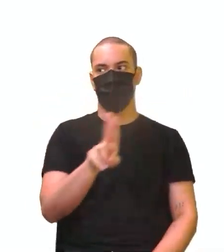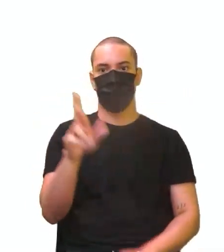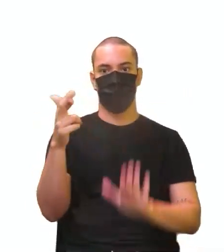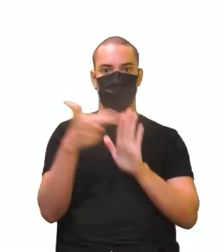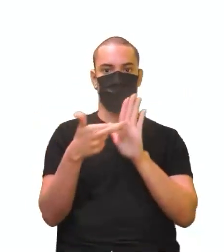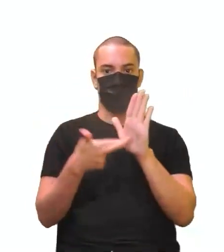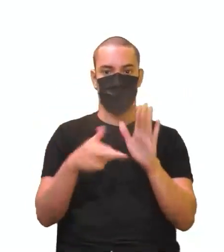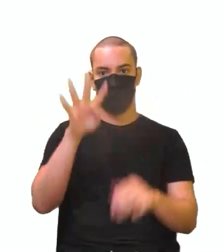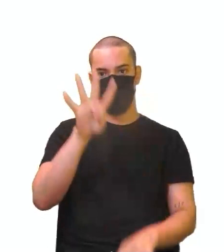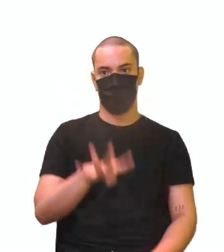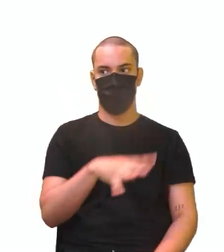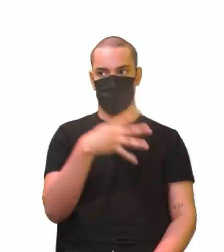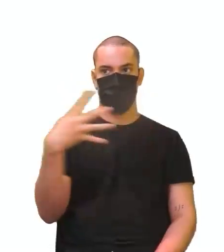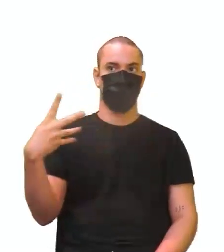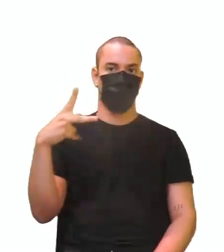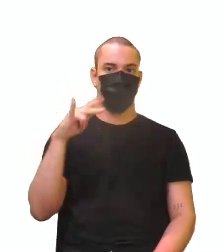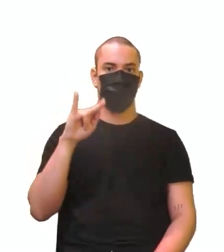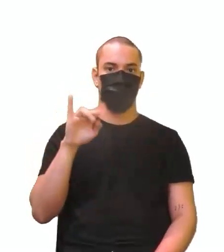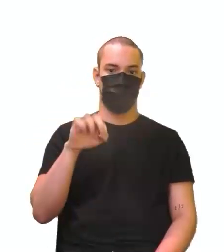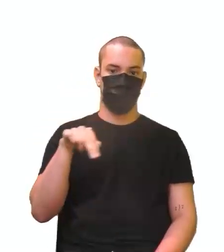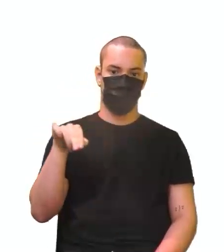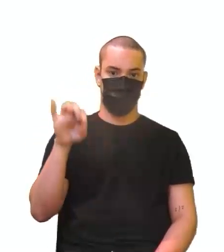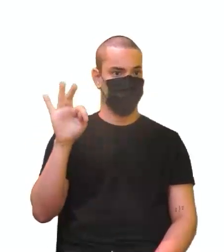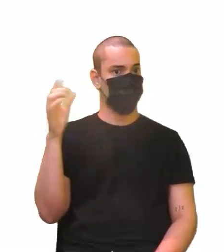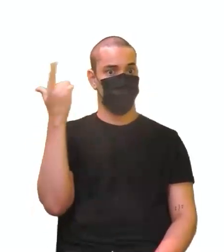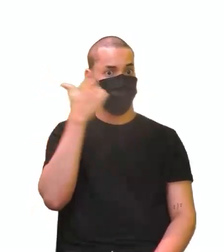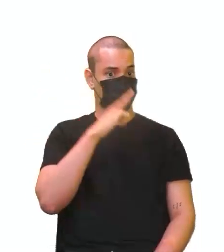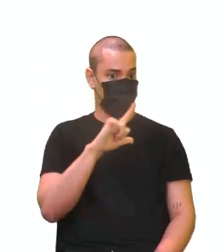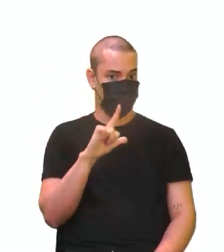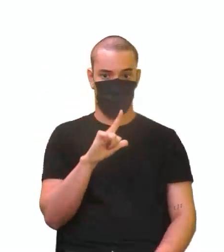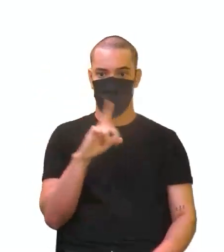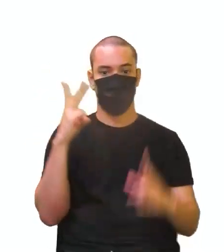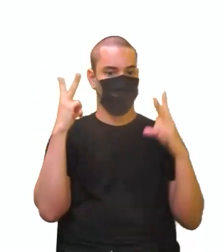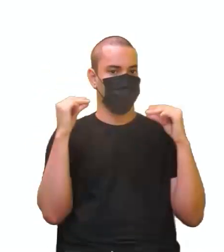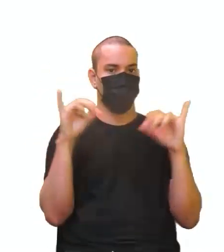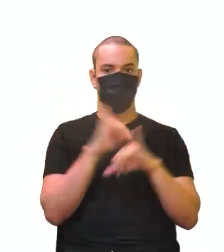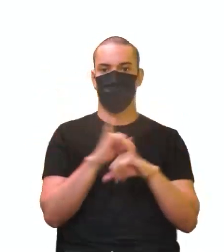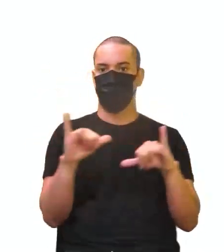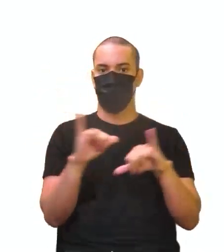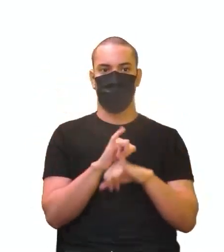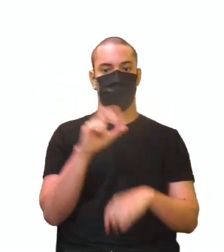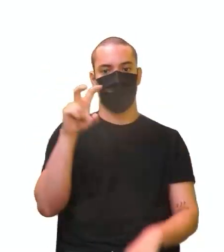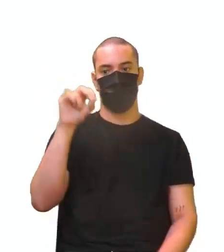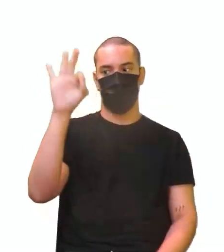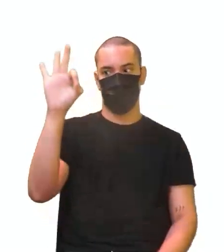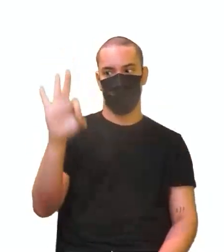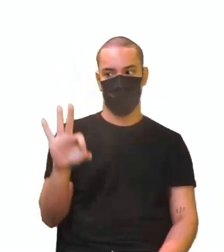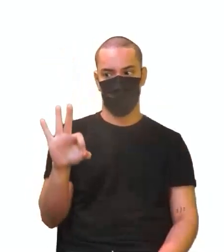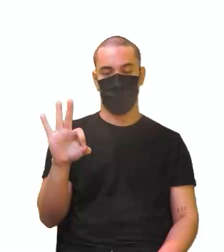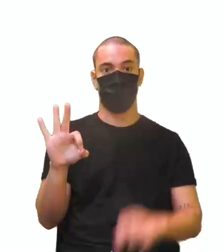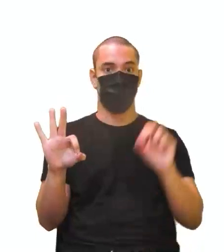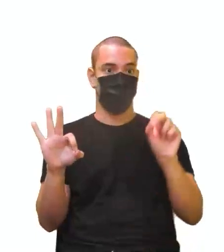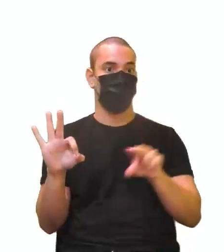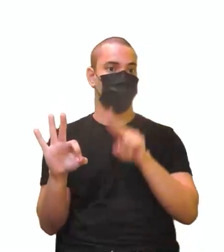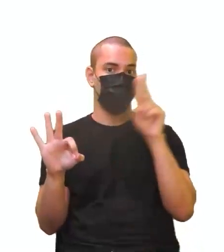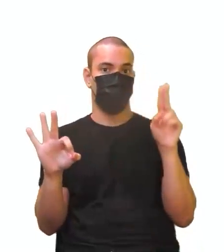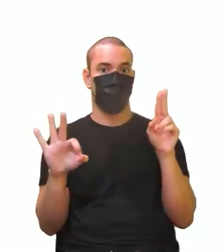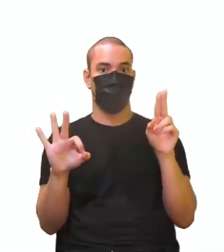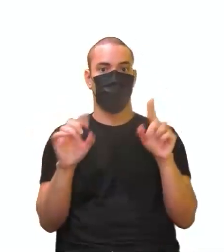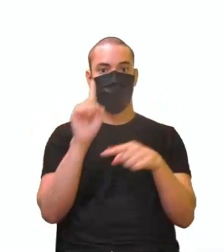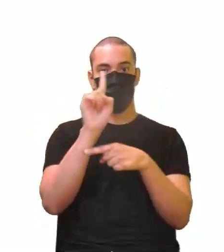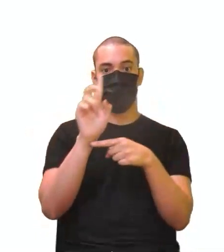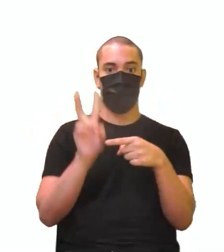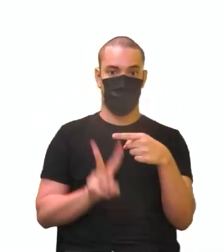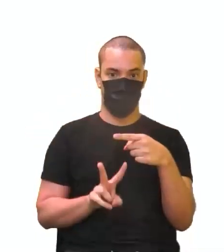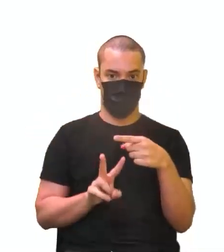regra de Pinet e aí você consegue matar a charada tranquilamente, né? Ou 50% ou meio,